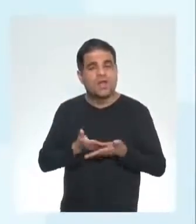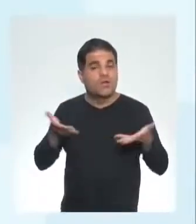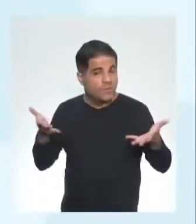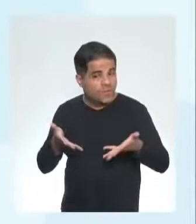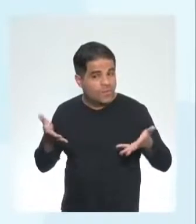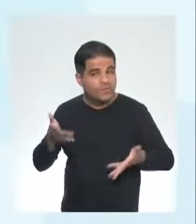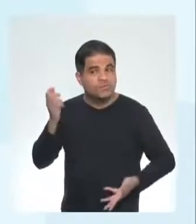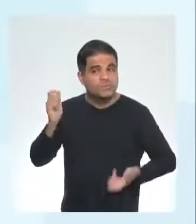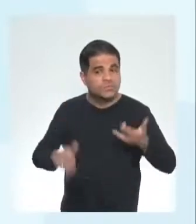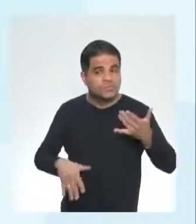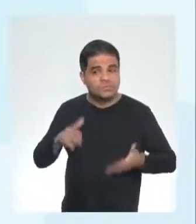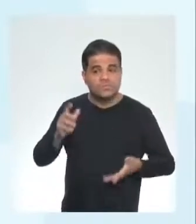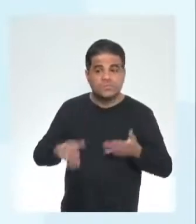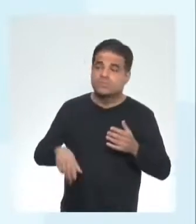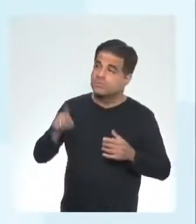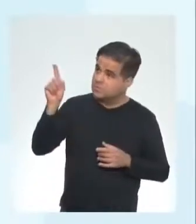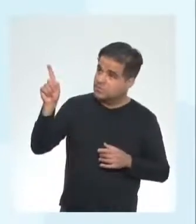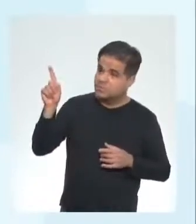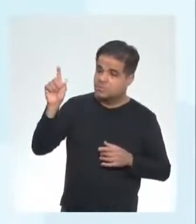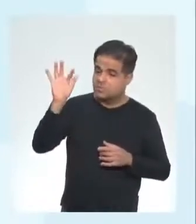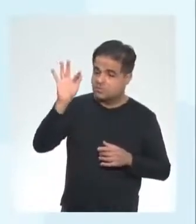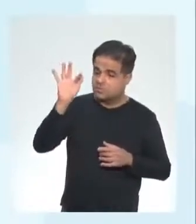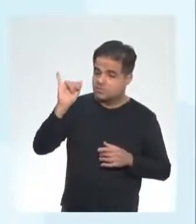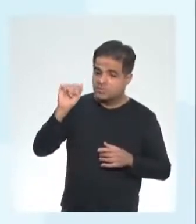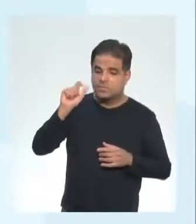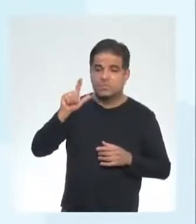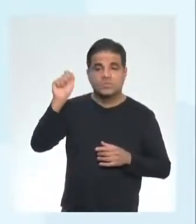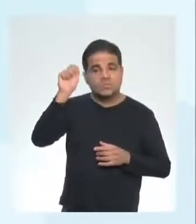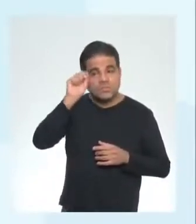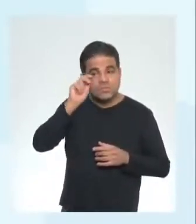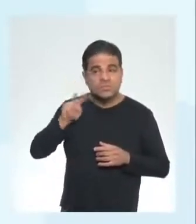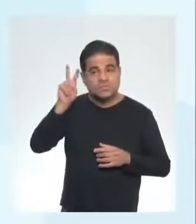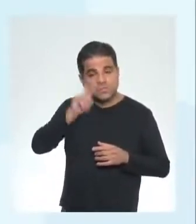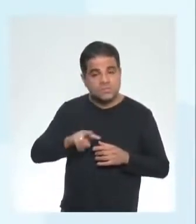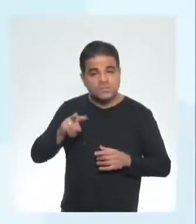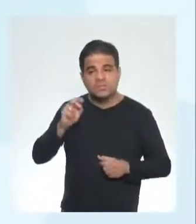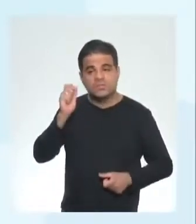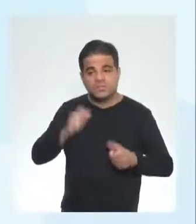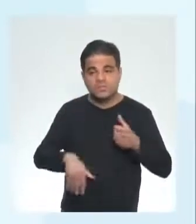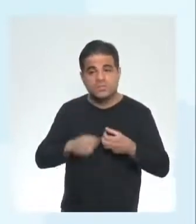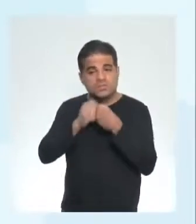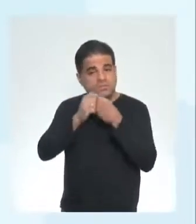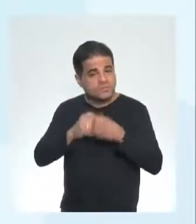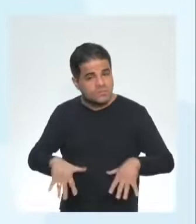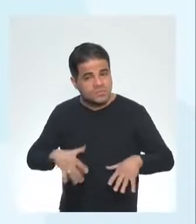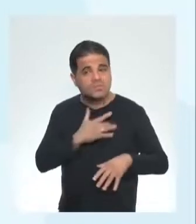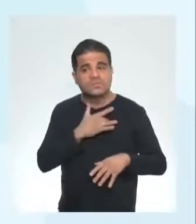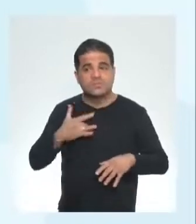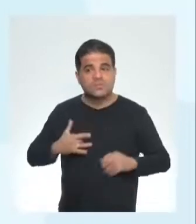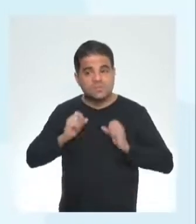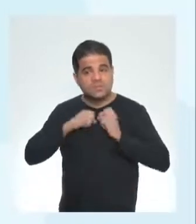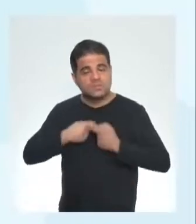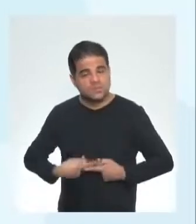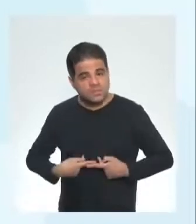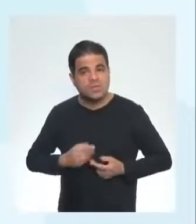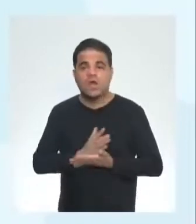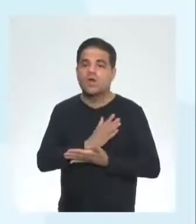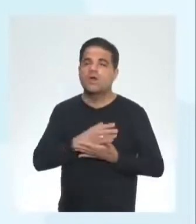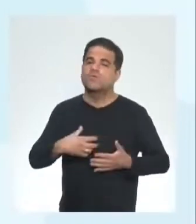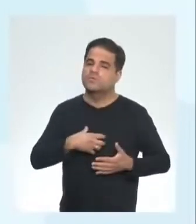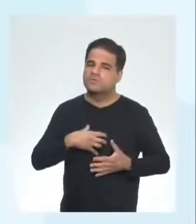a gente falou sobre a fisiologia da visão, vimos um pouquinho sobre a poluição visual e os prejuízos para a saúde humana e algumas formas